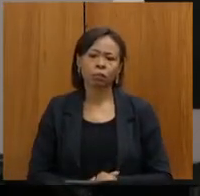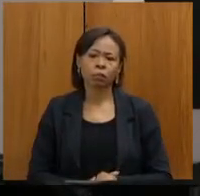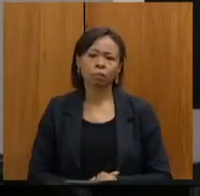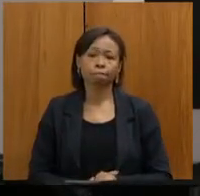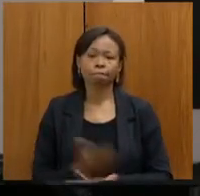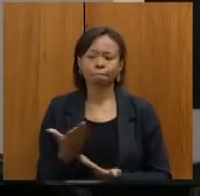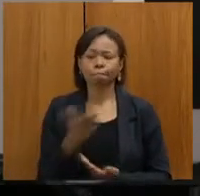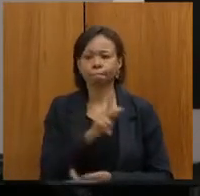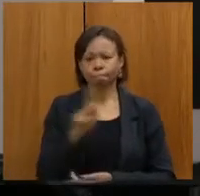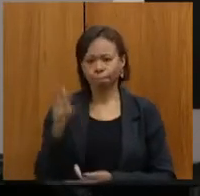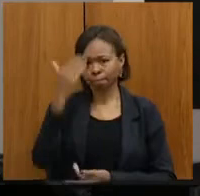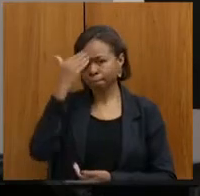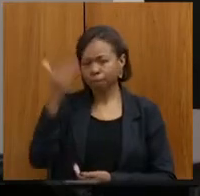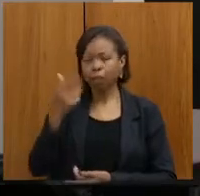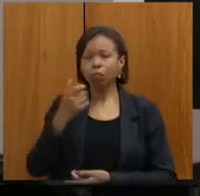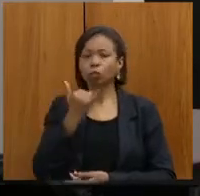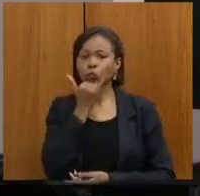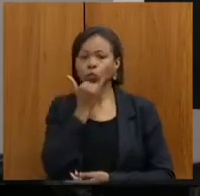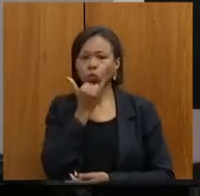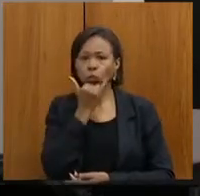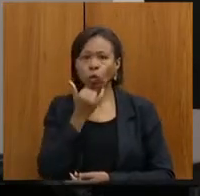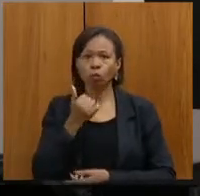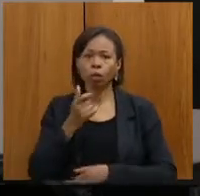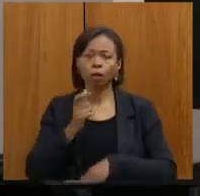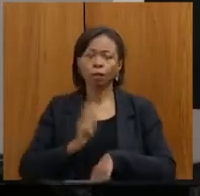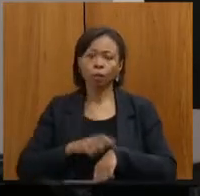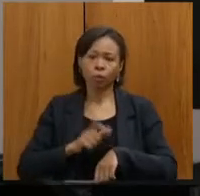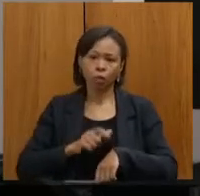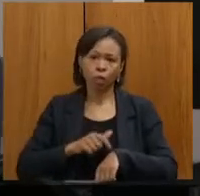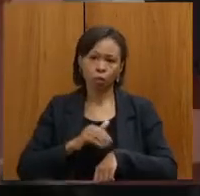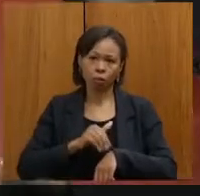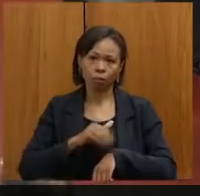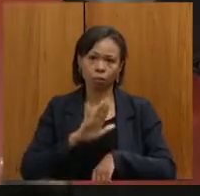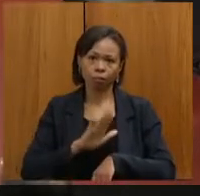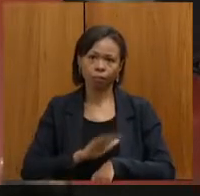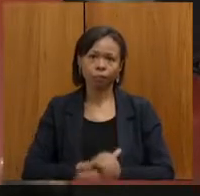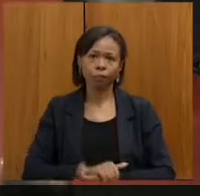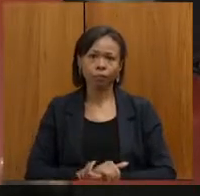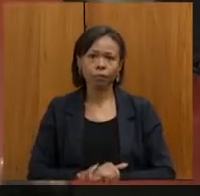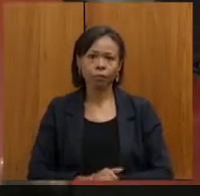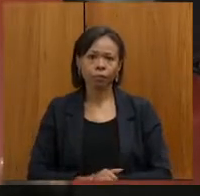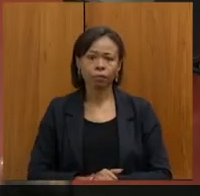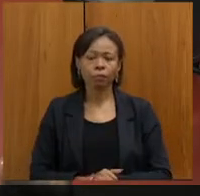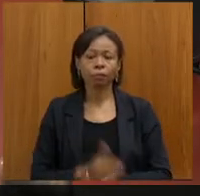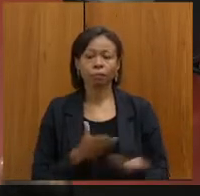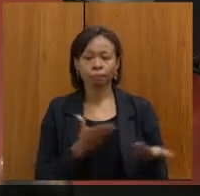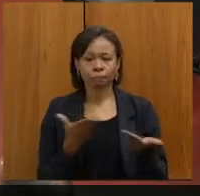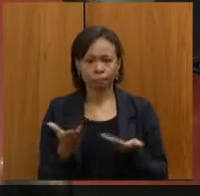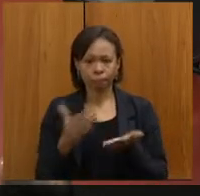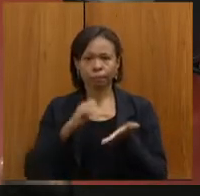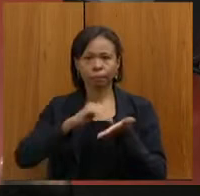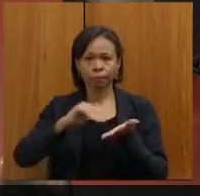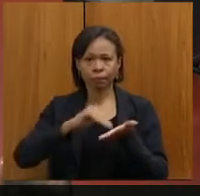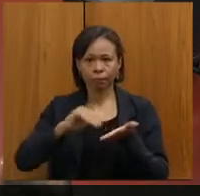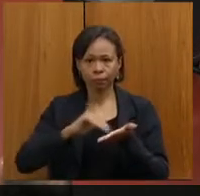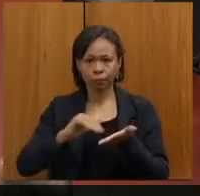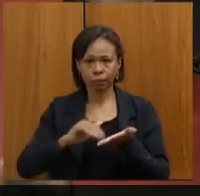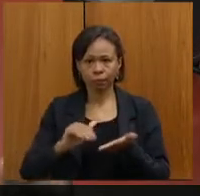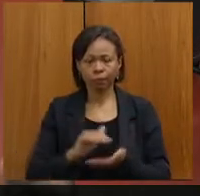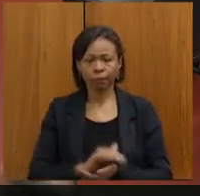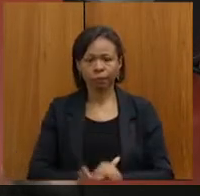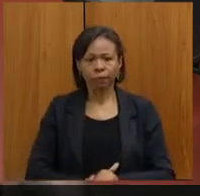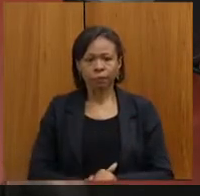o presidente Muito obrigado perdão pelo Tempo Perdido vontade a palavra o secretário não estava